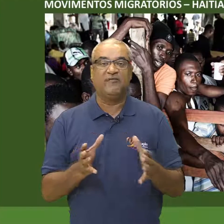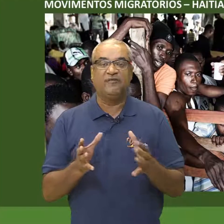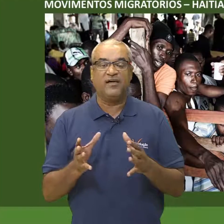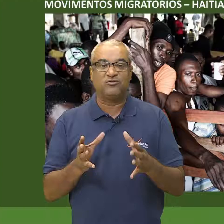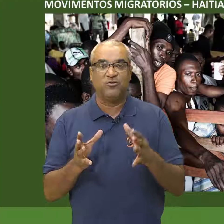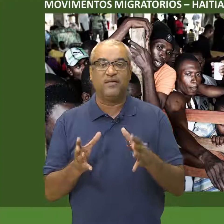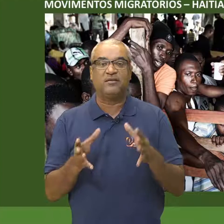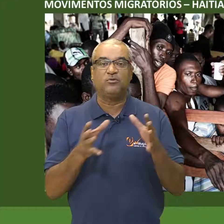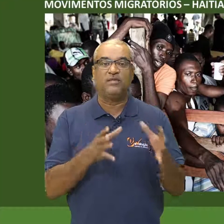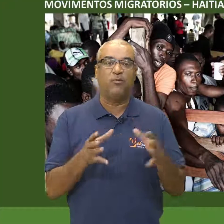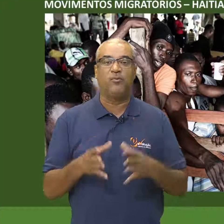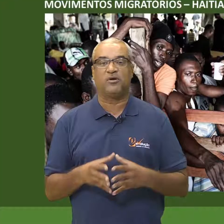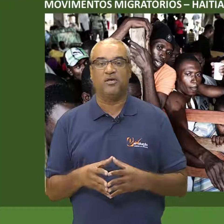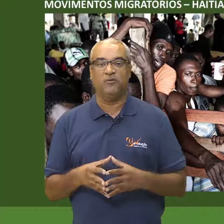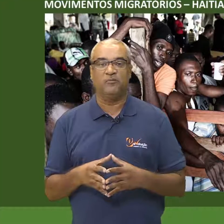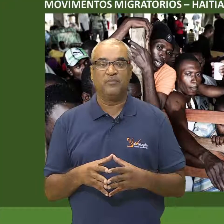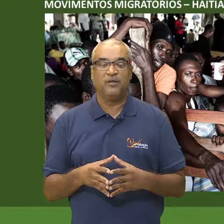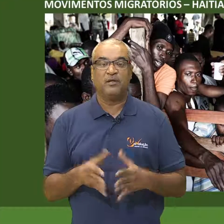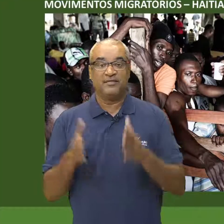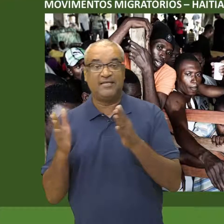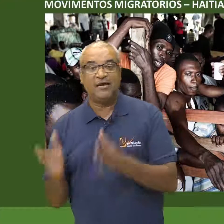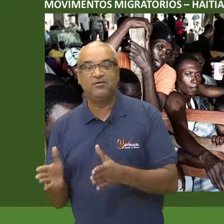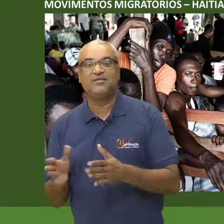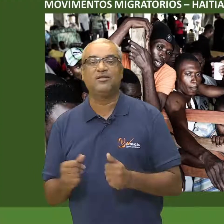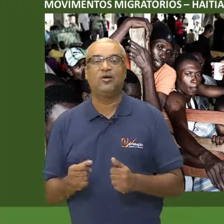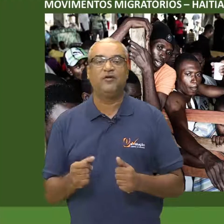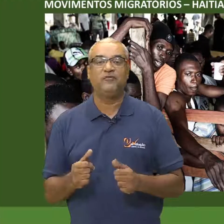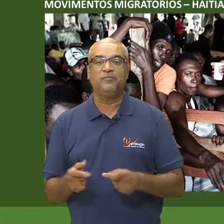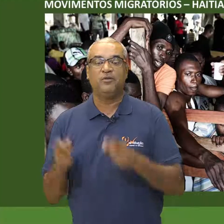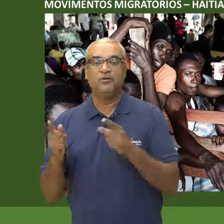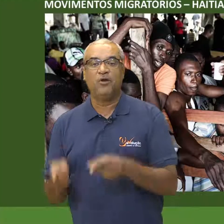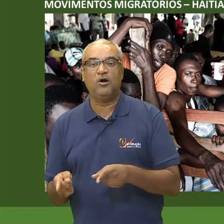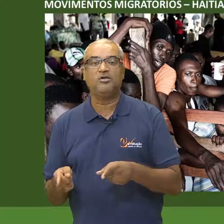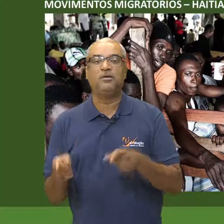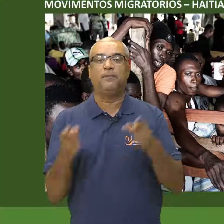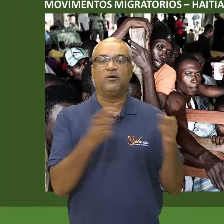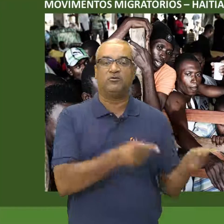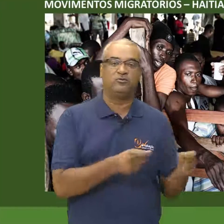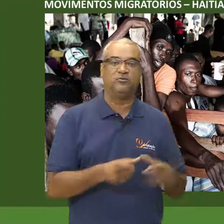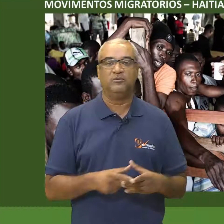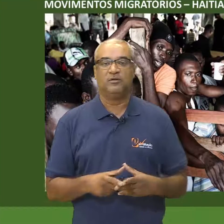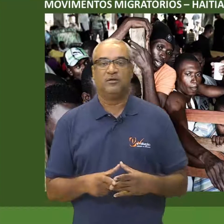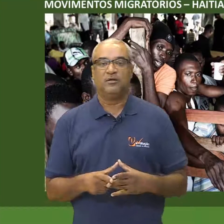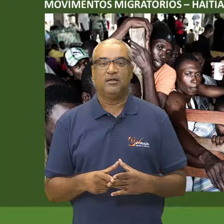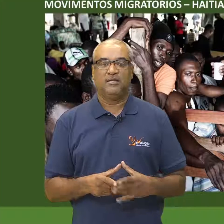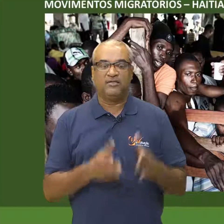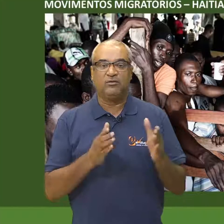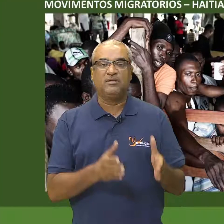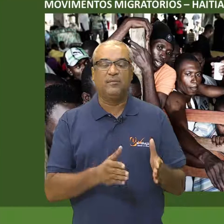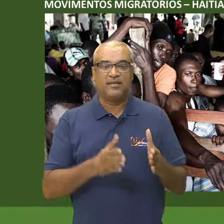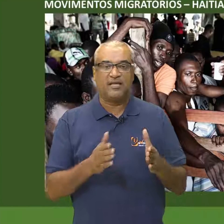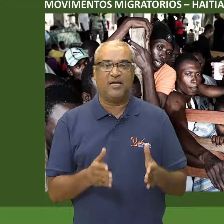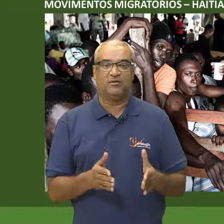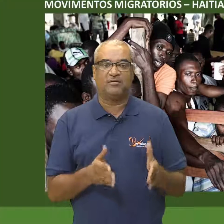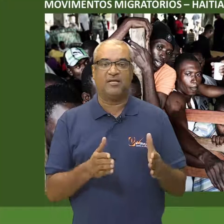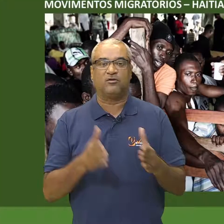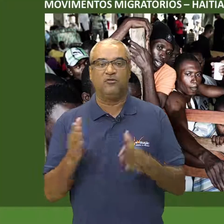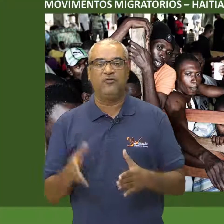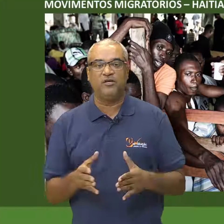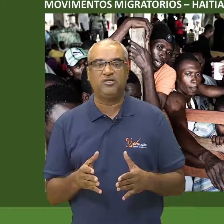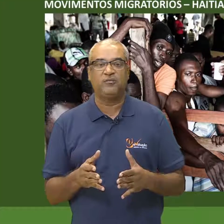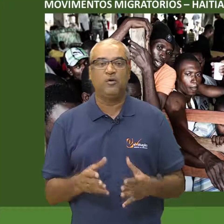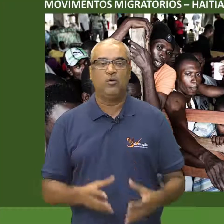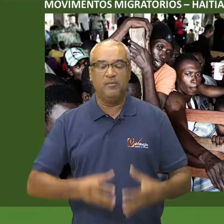como os reflexos começam a mudar um pouquinho. Século XIX, norte para o sul. Na segunda metade do